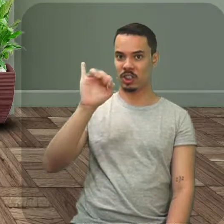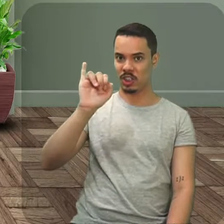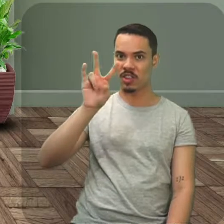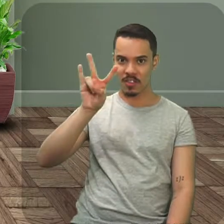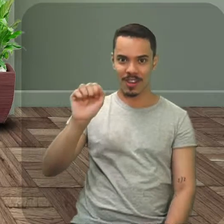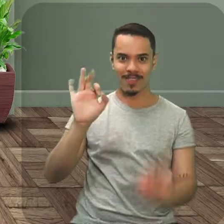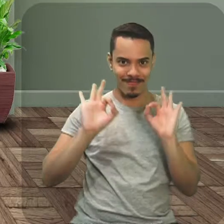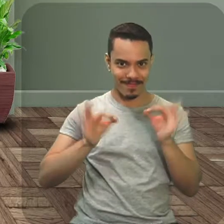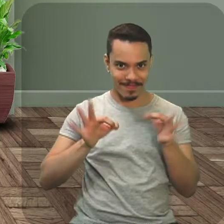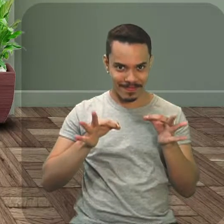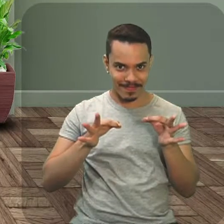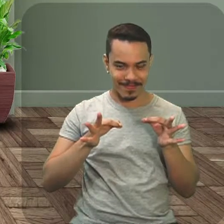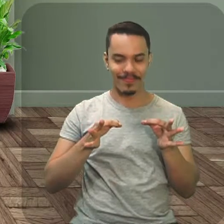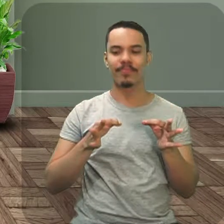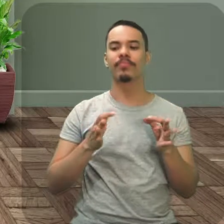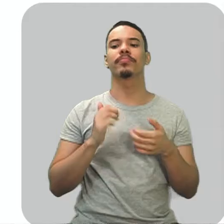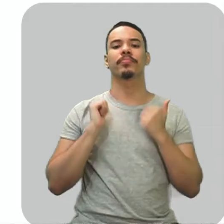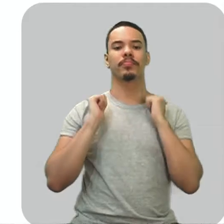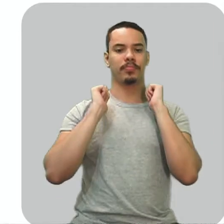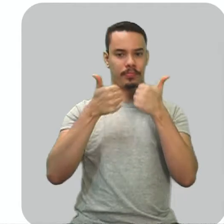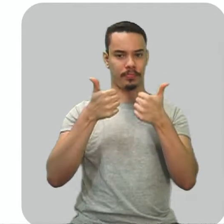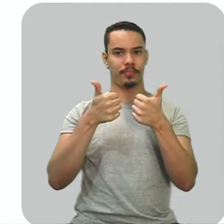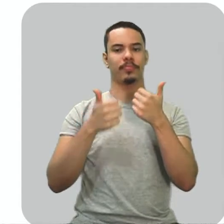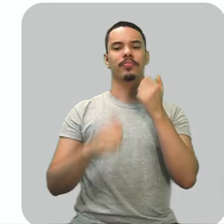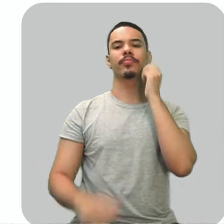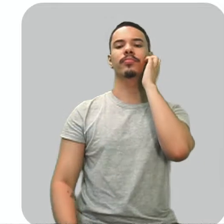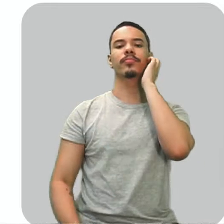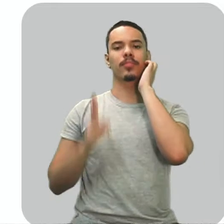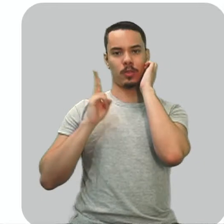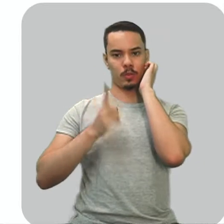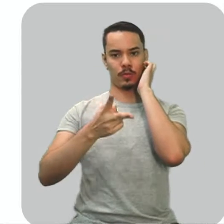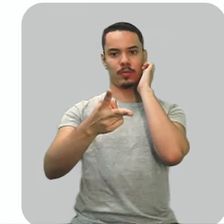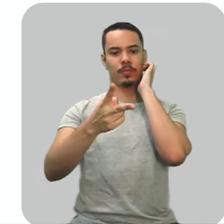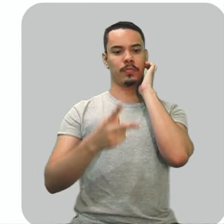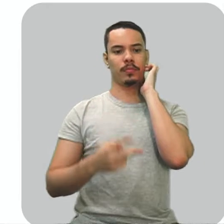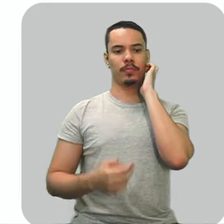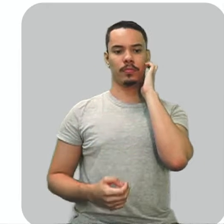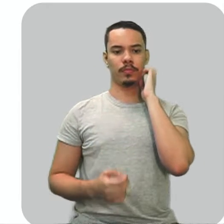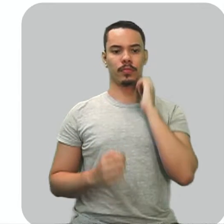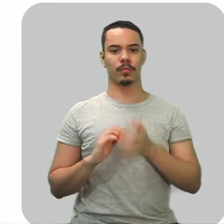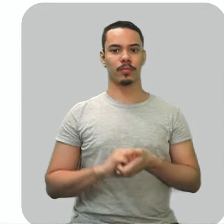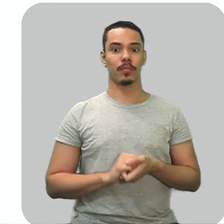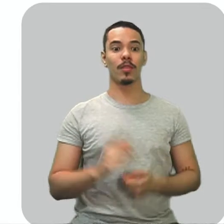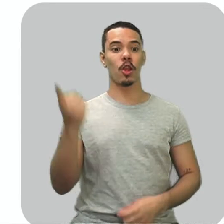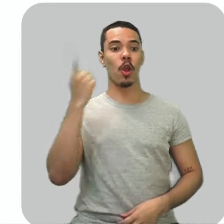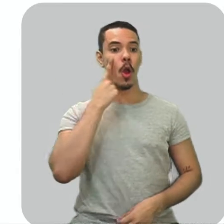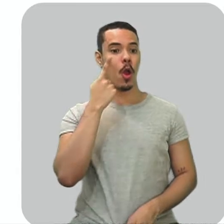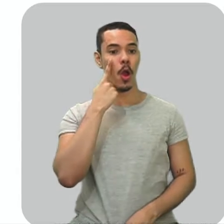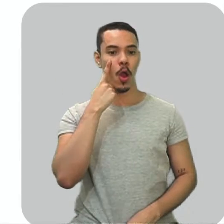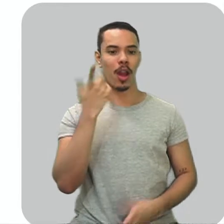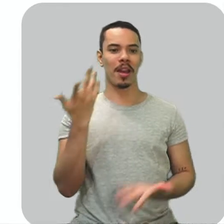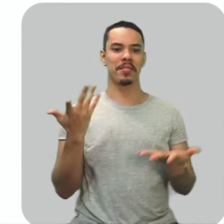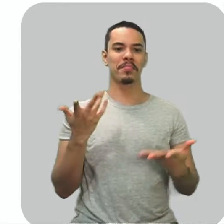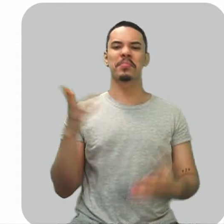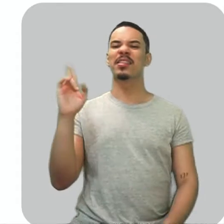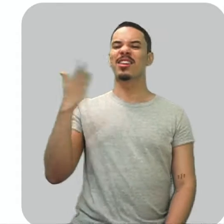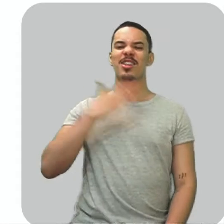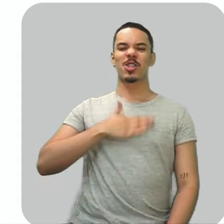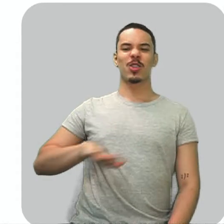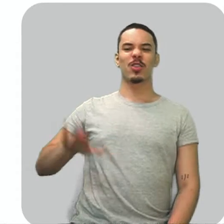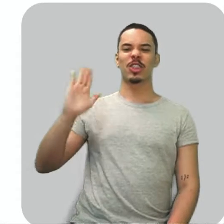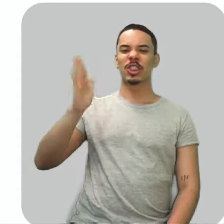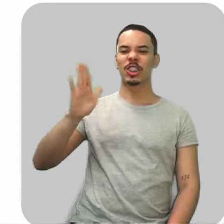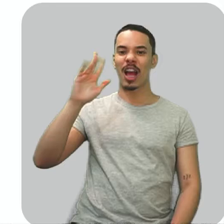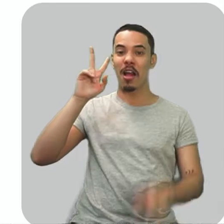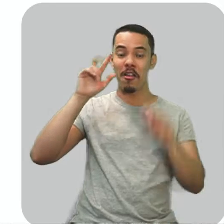certinho Bom vamos lá continuando Olha só quem que não gosta né quem